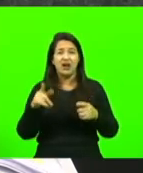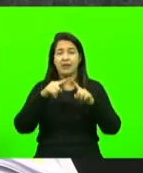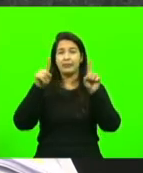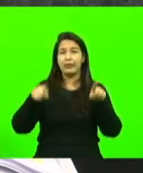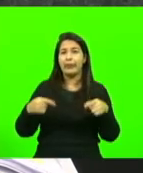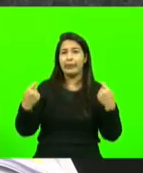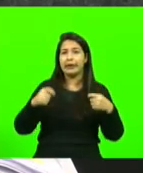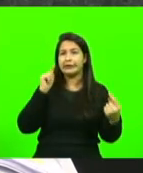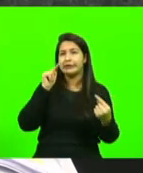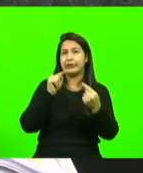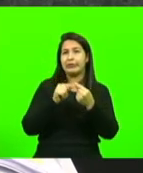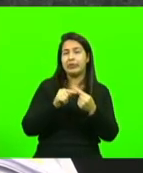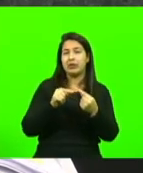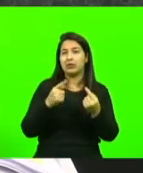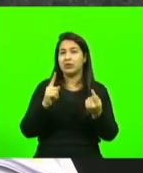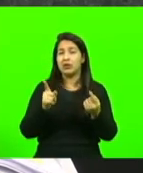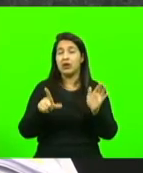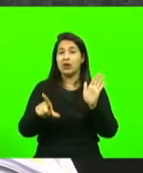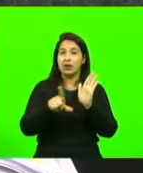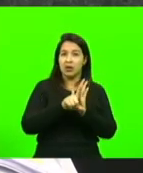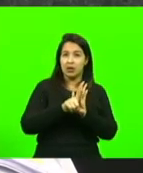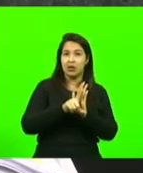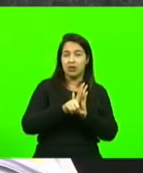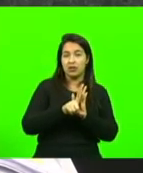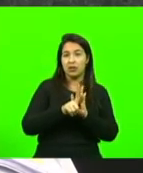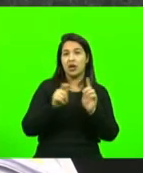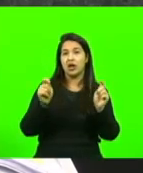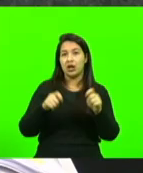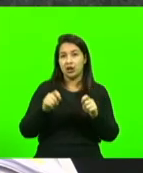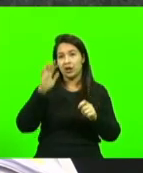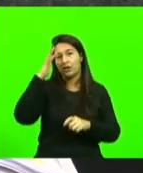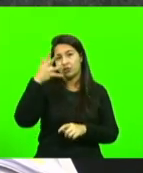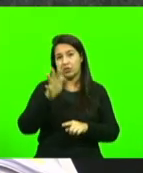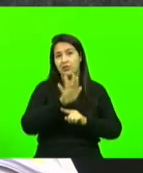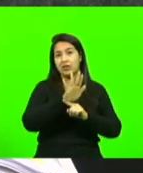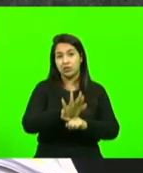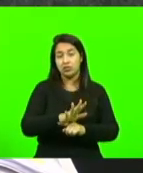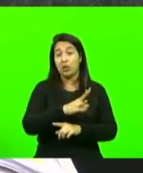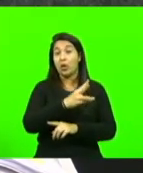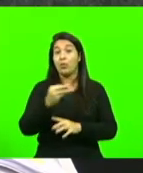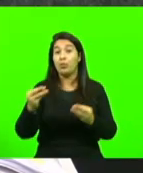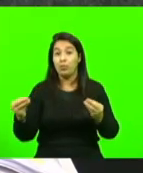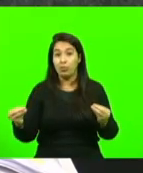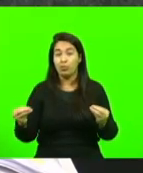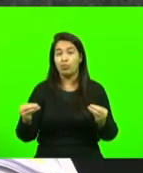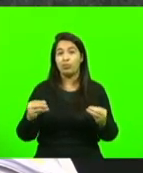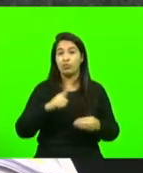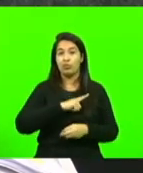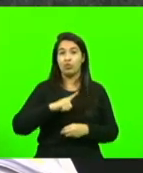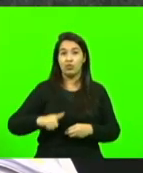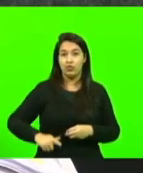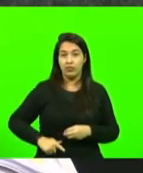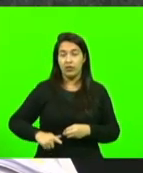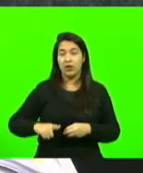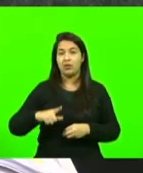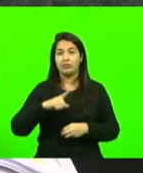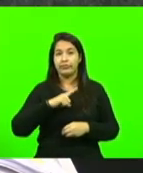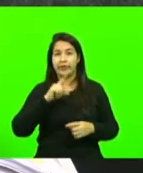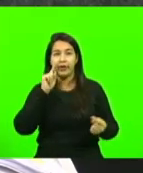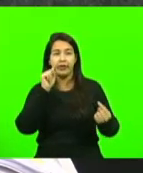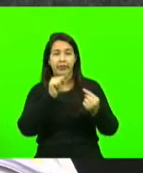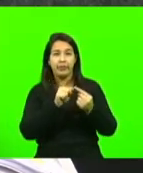aquilo uma lei ordinária resolve embora muitos governos estados municípios já têm diretrizes metas